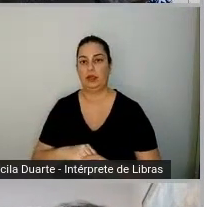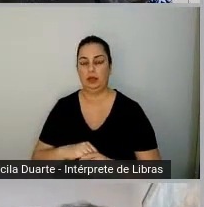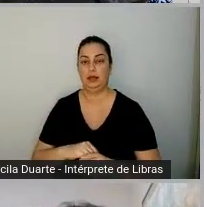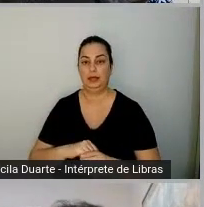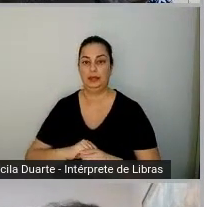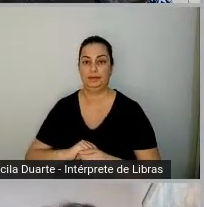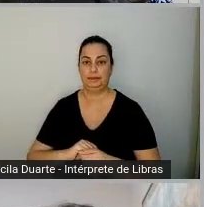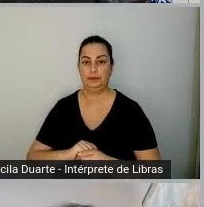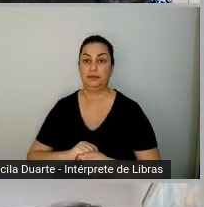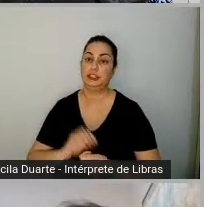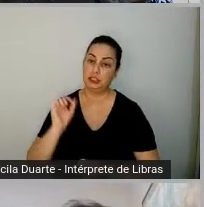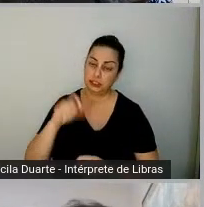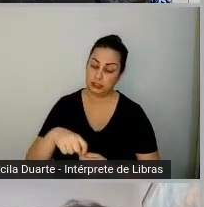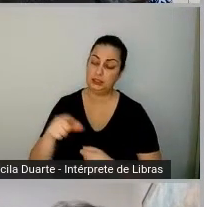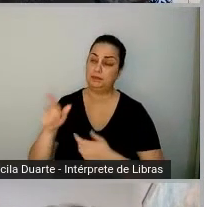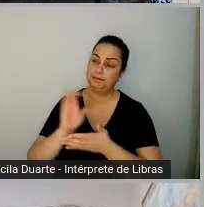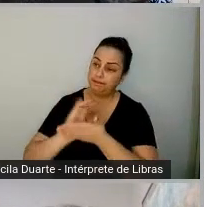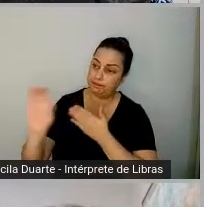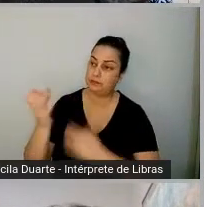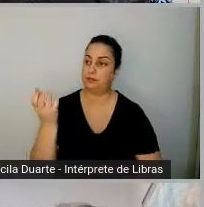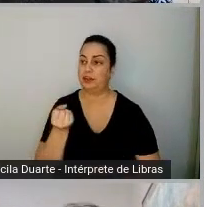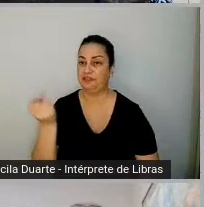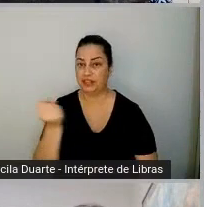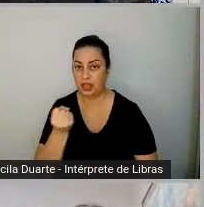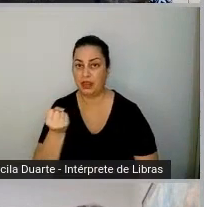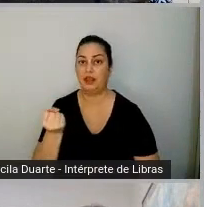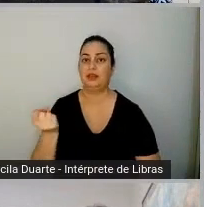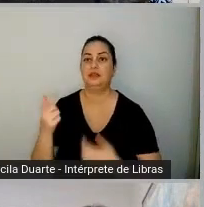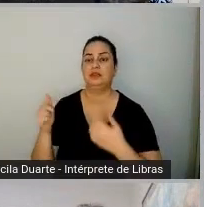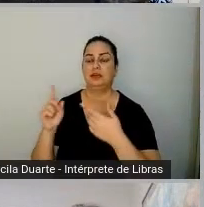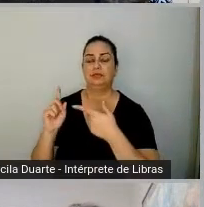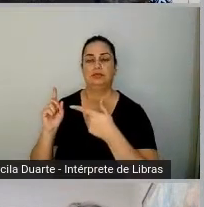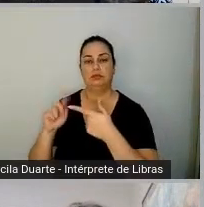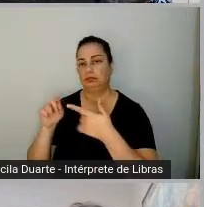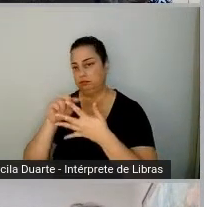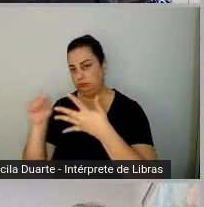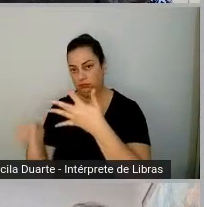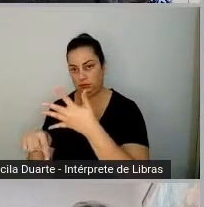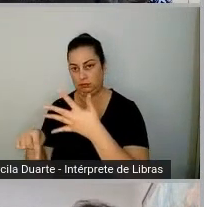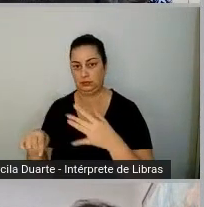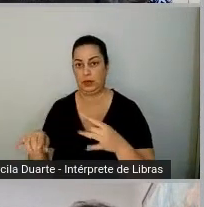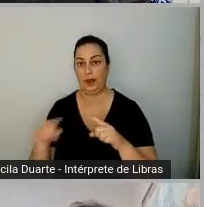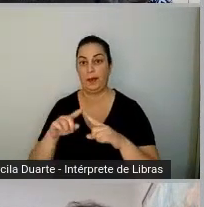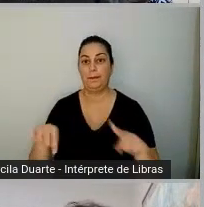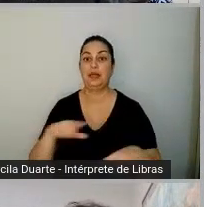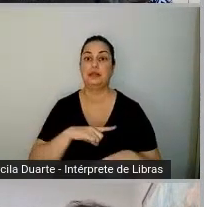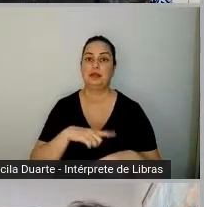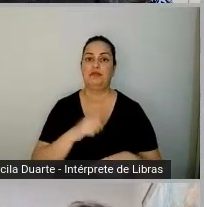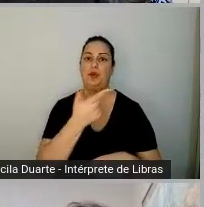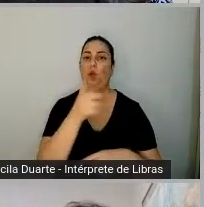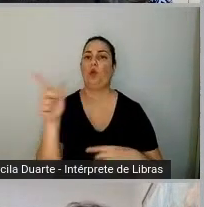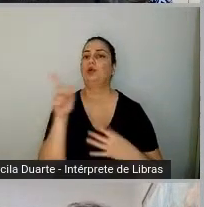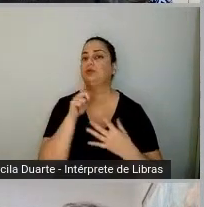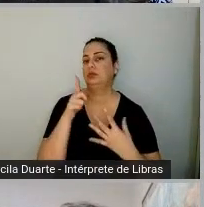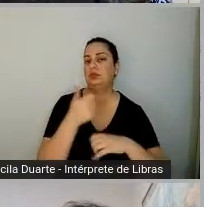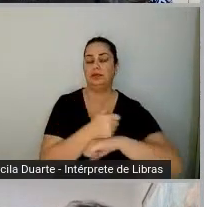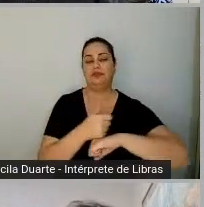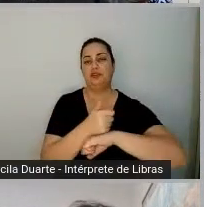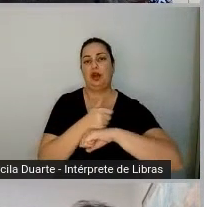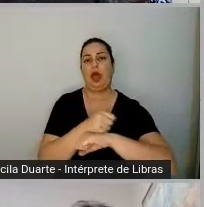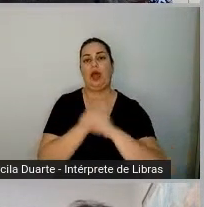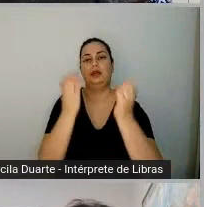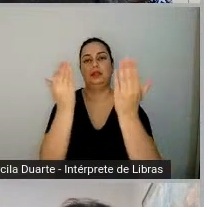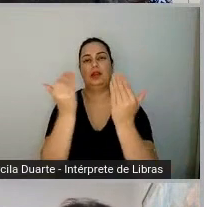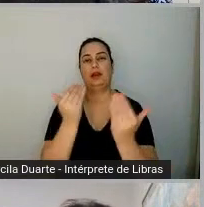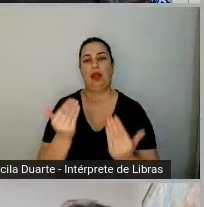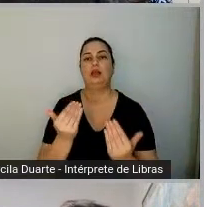para a Previdência, pessoal. E aí a grande imprensa e outros analistas, né, até de partidos de esquerda, né, ficam dizendo, não,